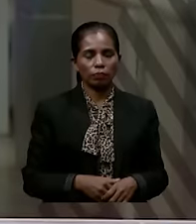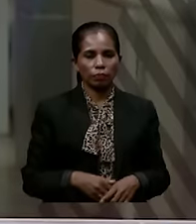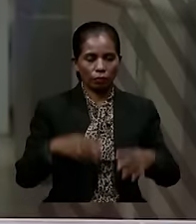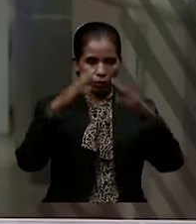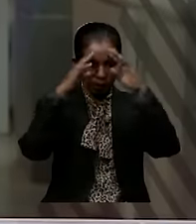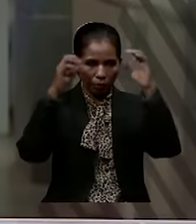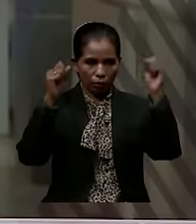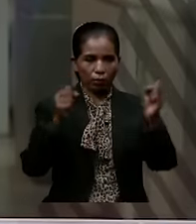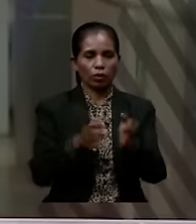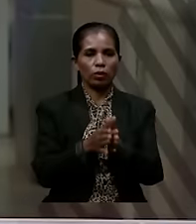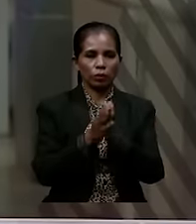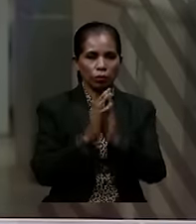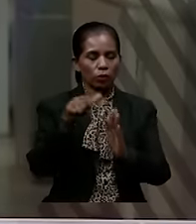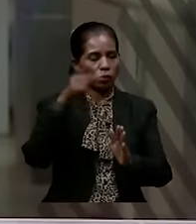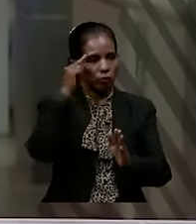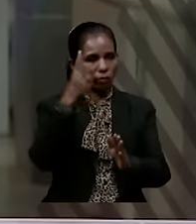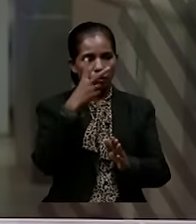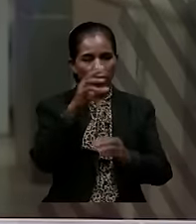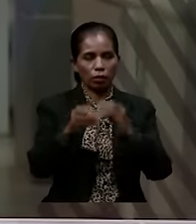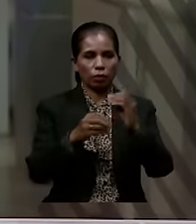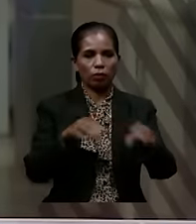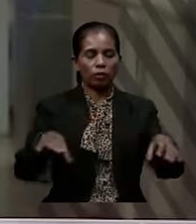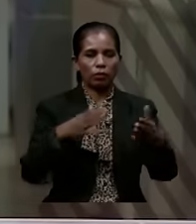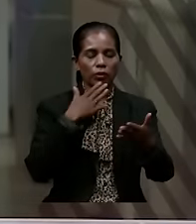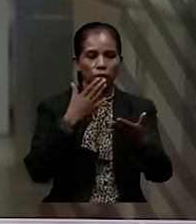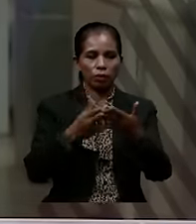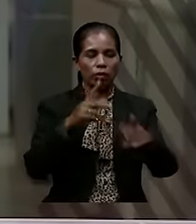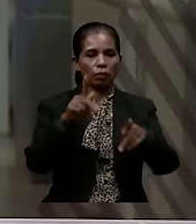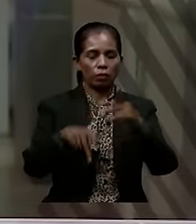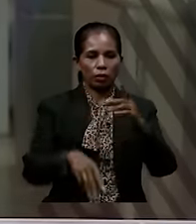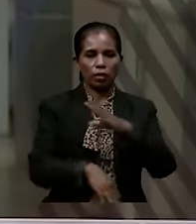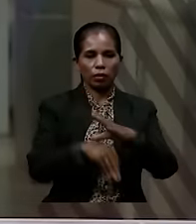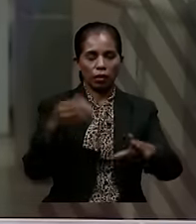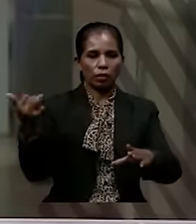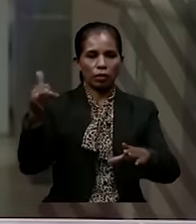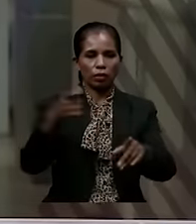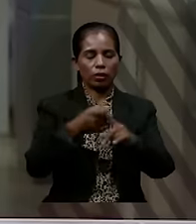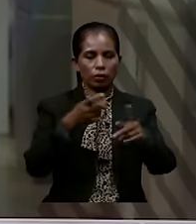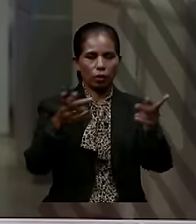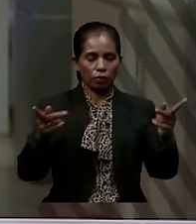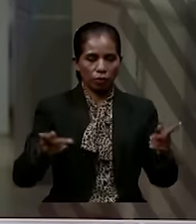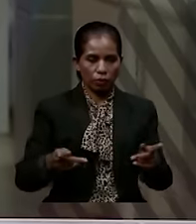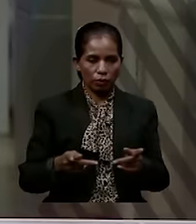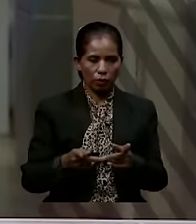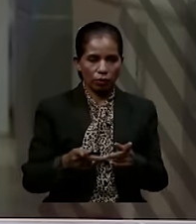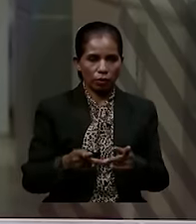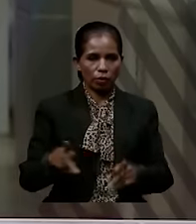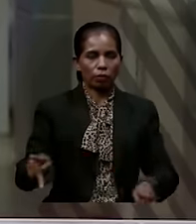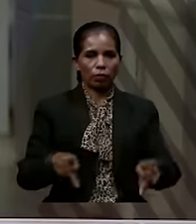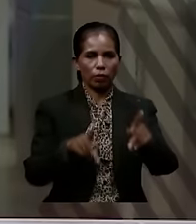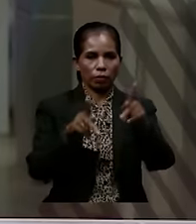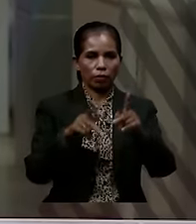Presidente República su governo atual coordenação dia com a comunidade Sira Molokasai Sira husi área protegido no espaço